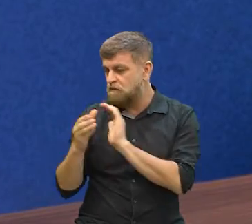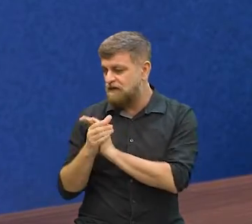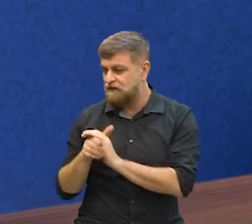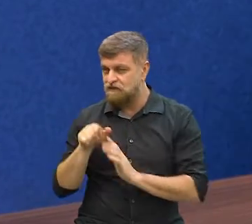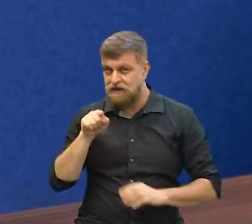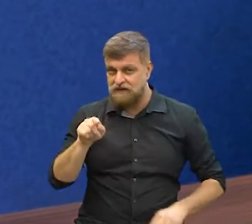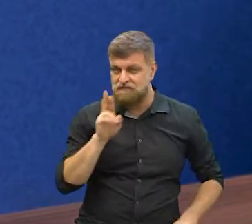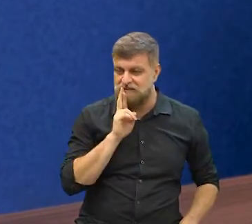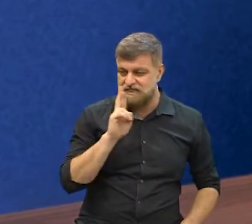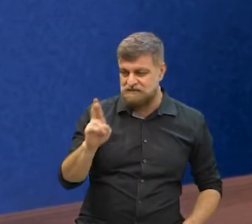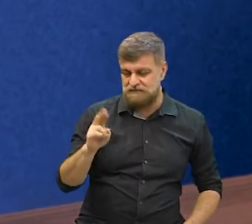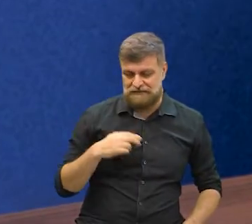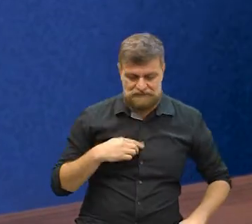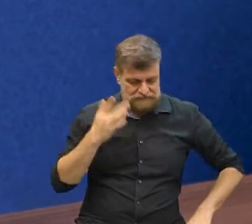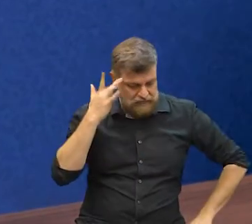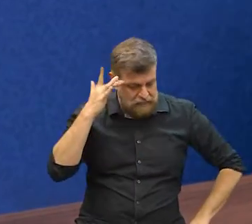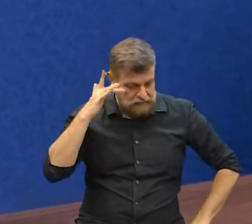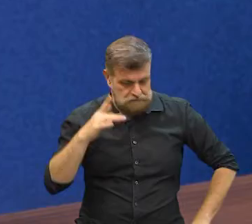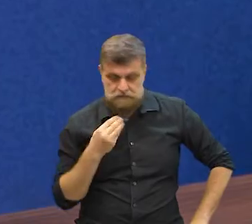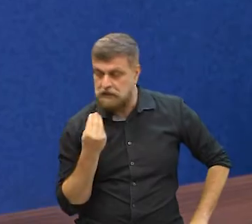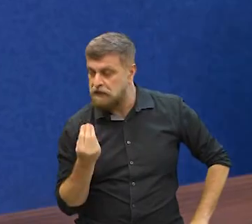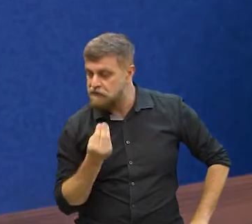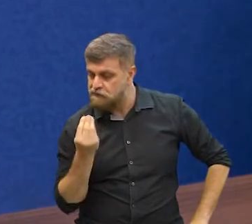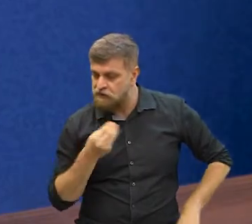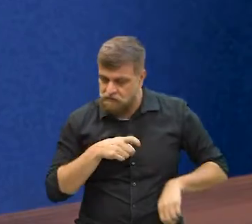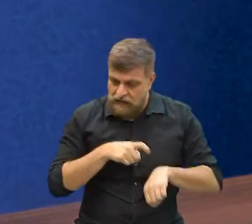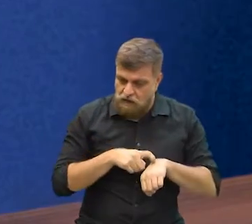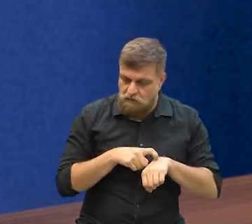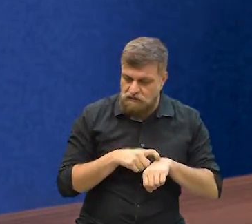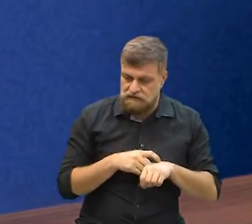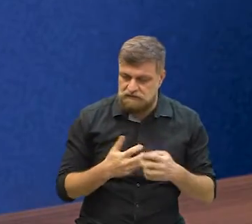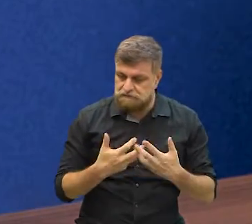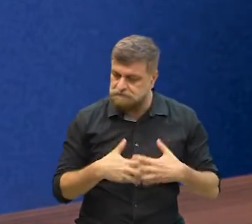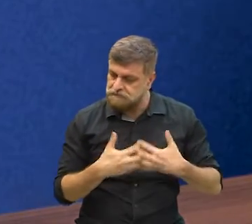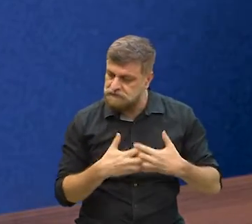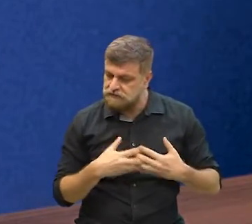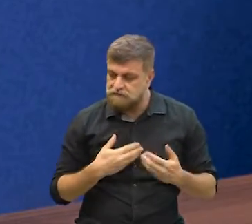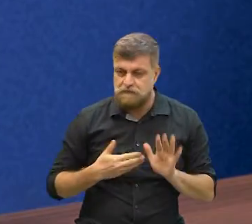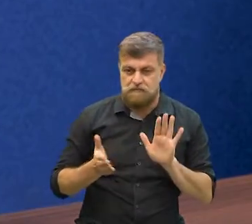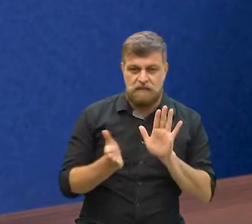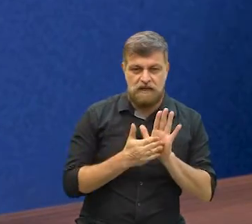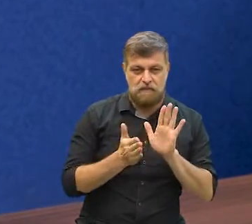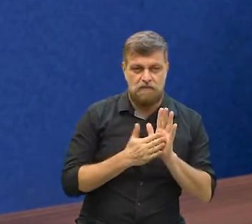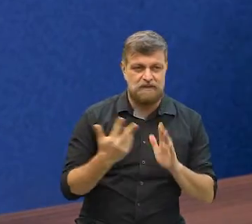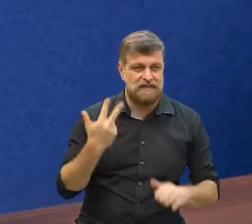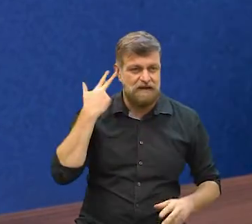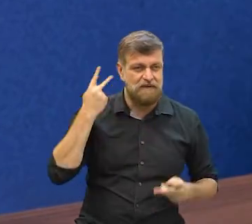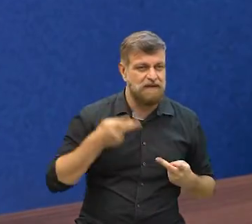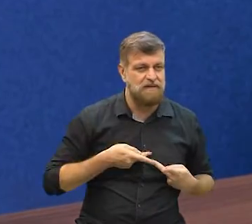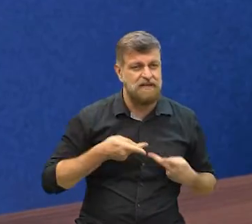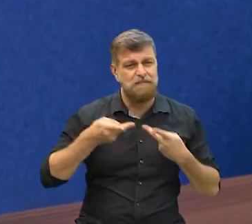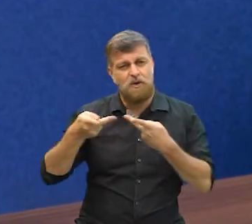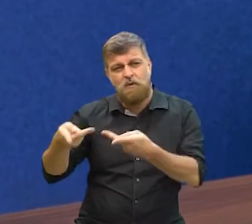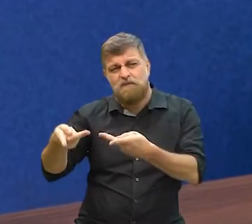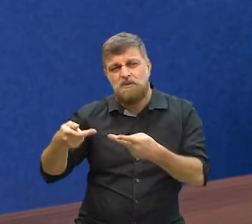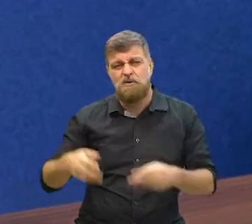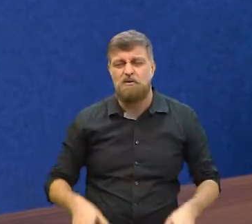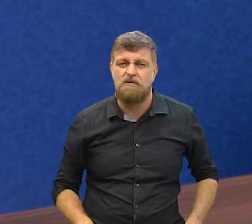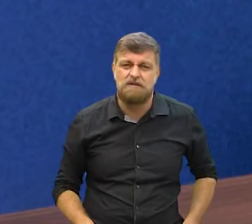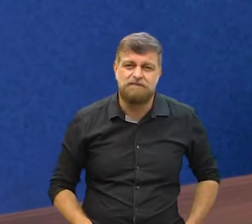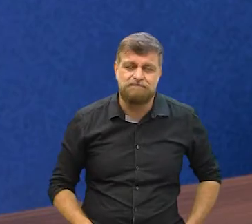que você falou: olha, ai, não sei se eu quero abrir, ah, não, é hora de abrir. A gente recebeu a proposta da